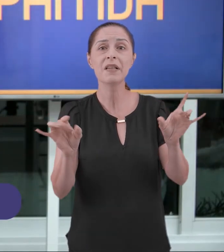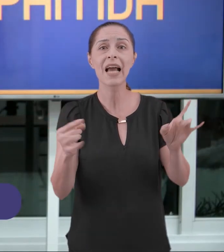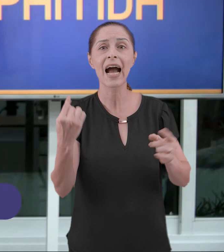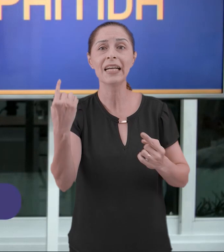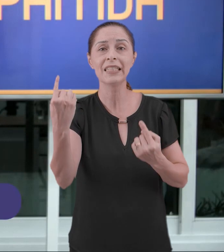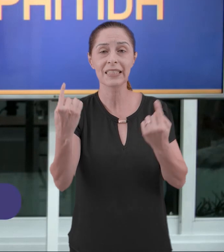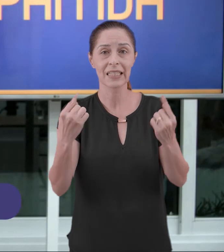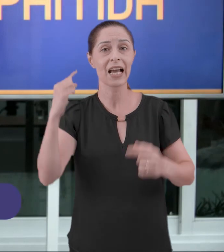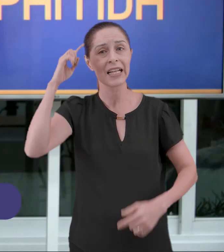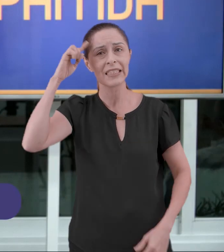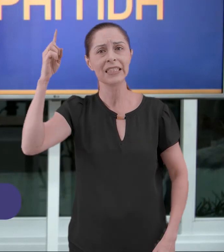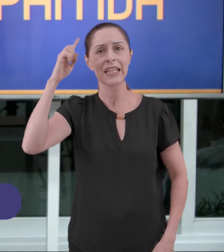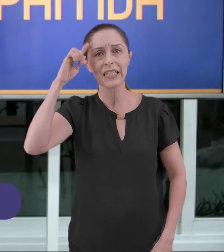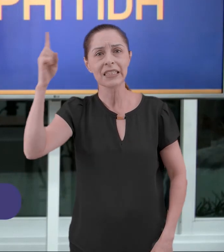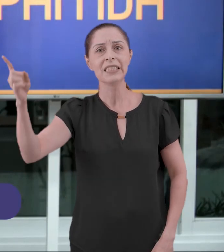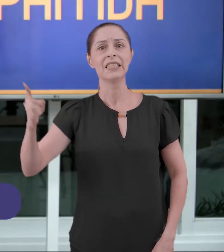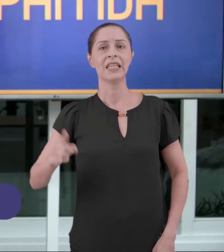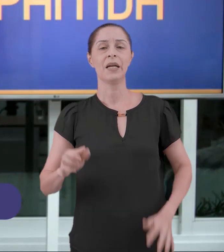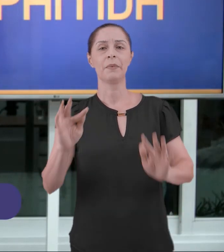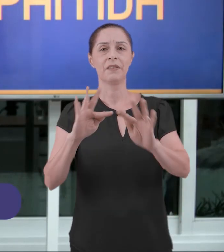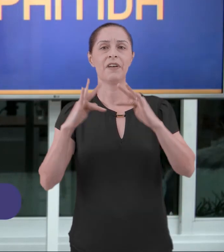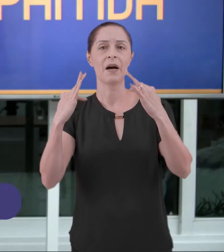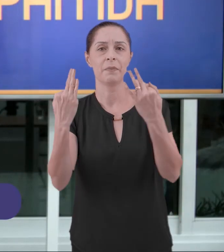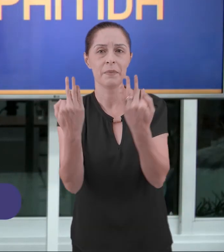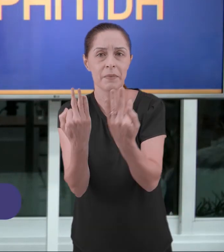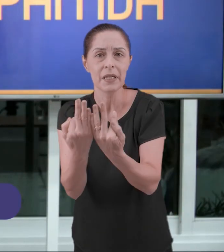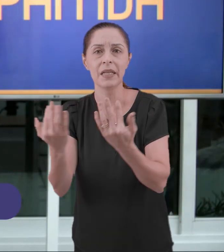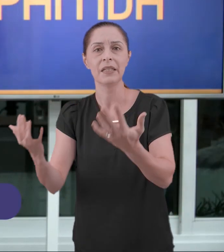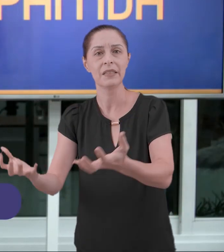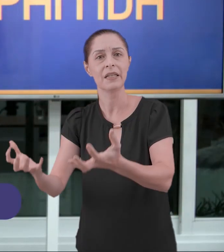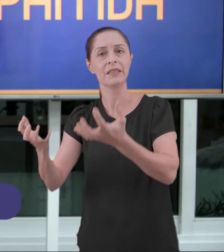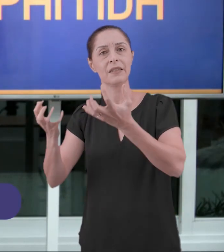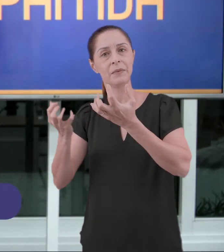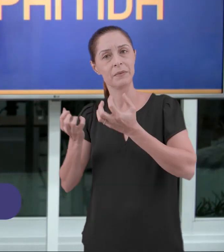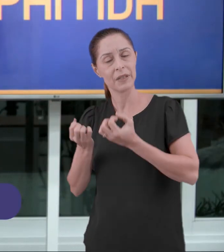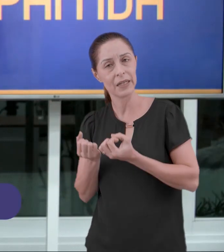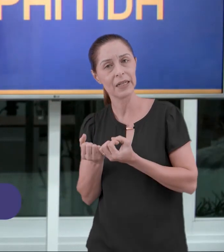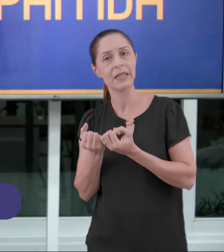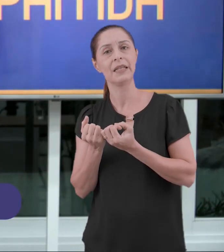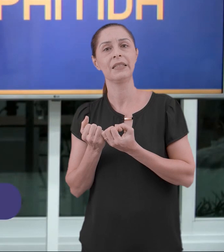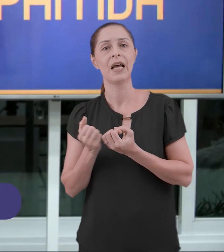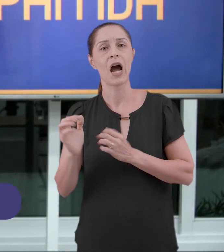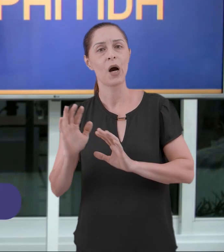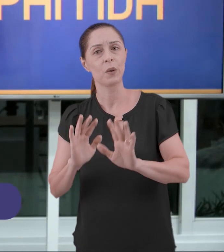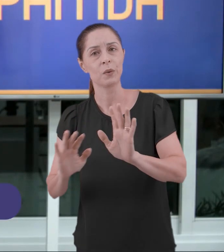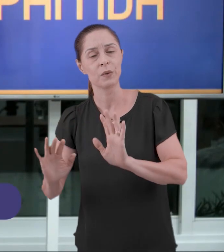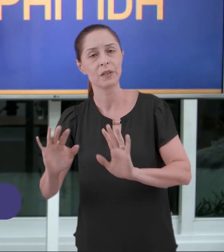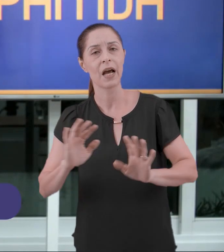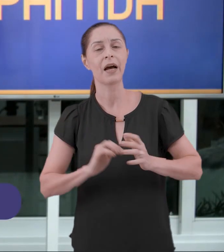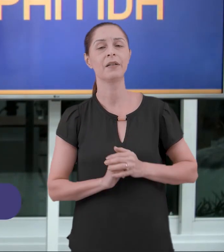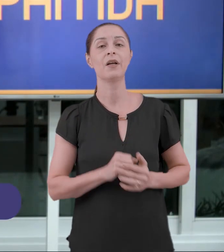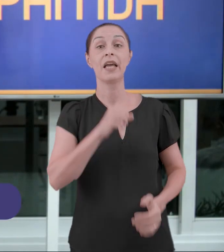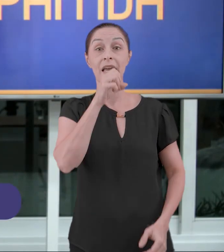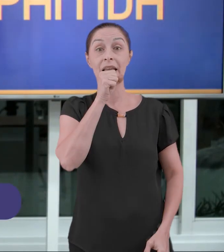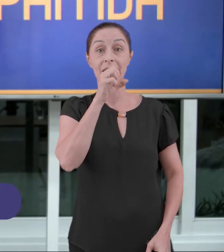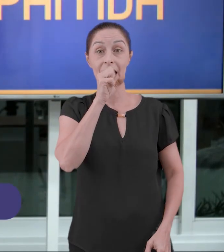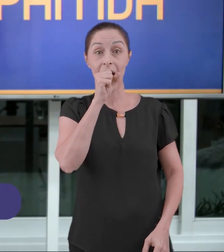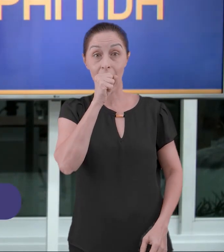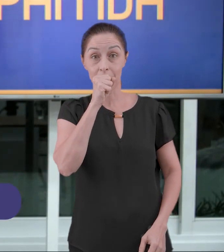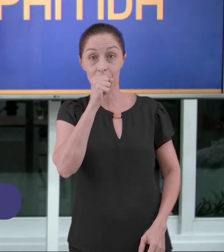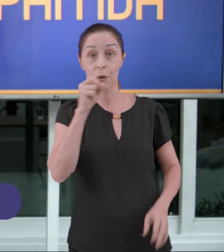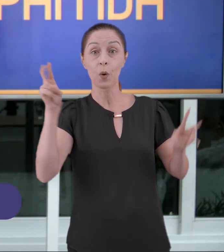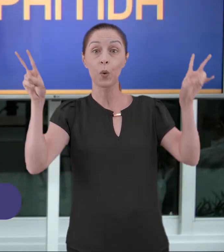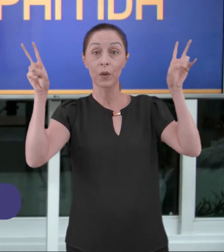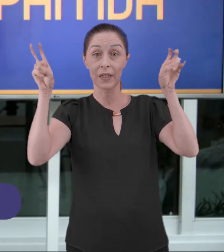que essa família possa ser cuidada, esse membro possa ser cuidado também, né? No sábado, a alegria